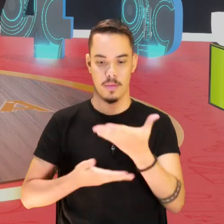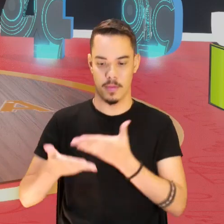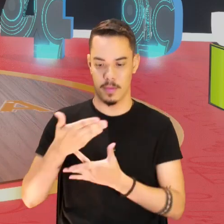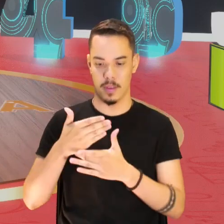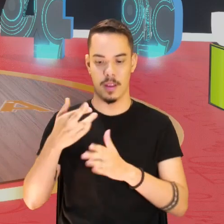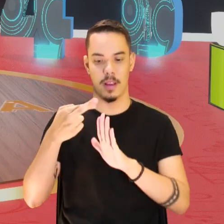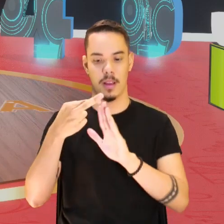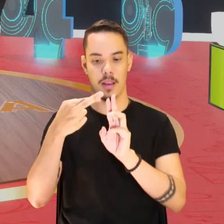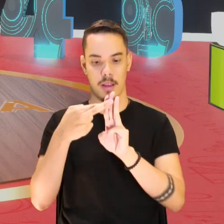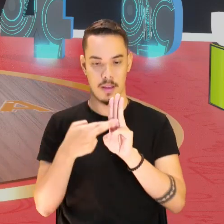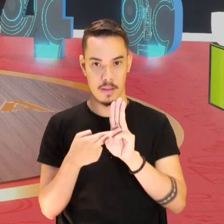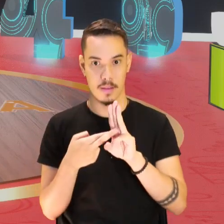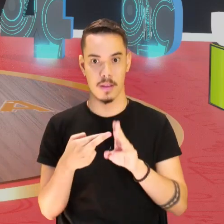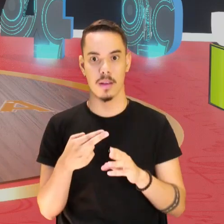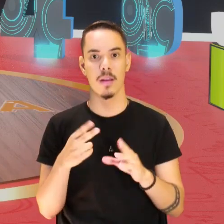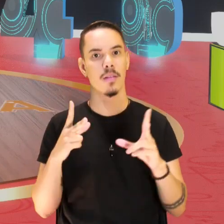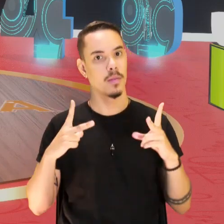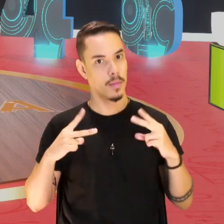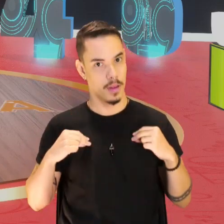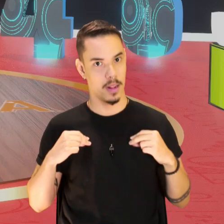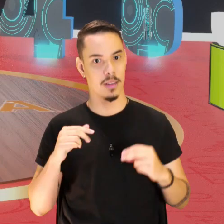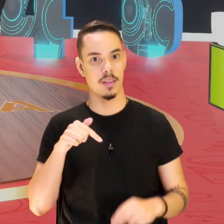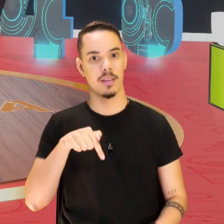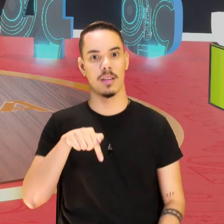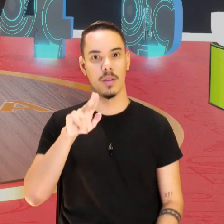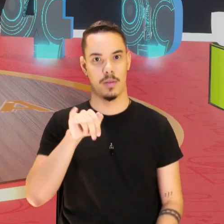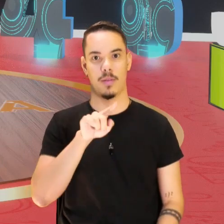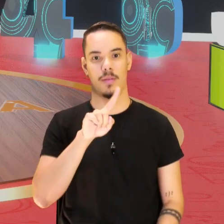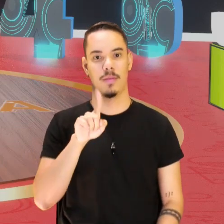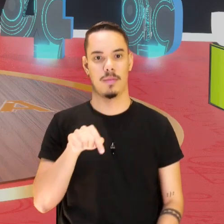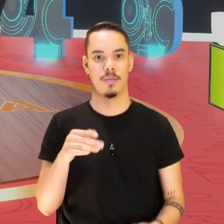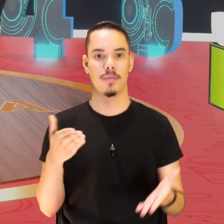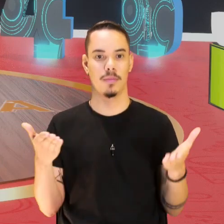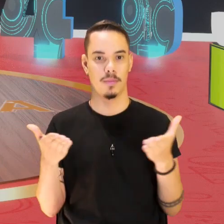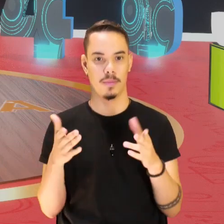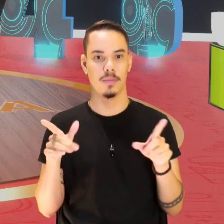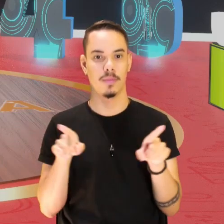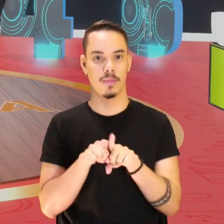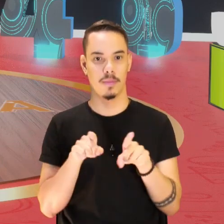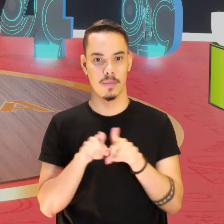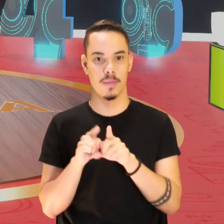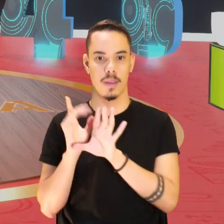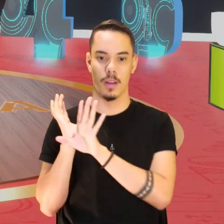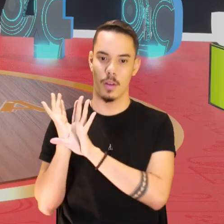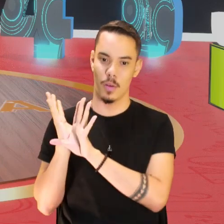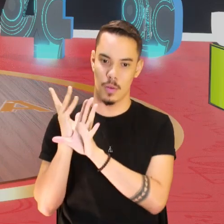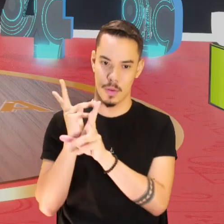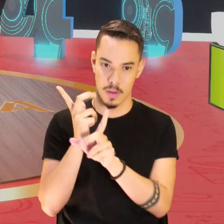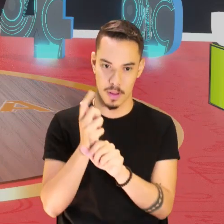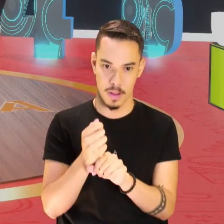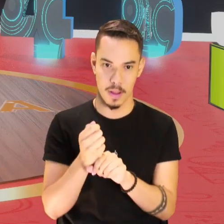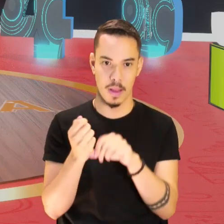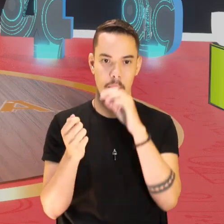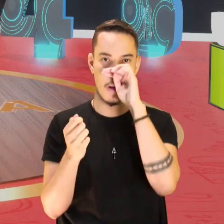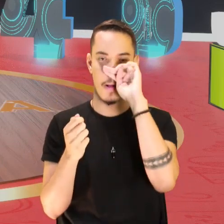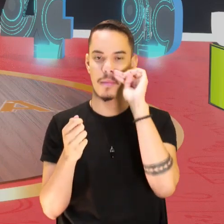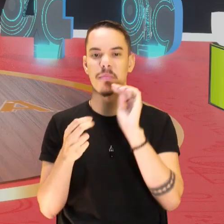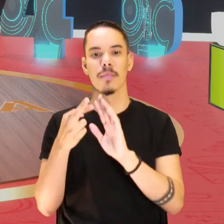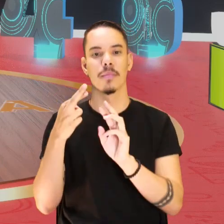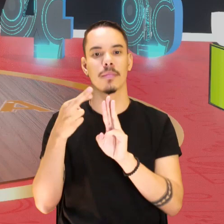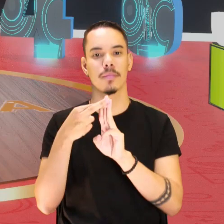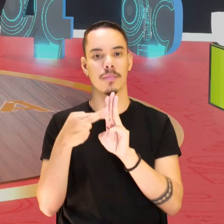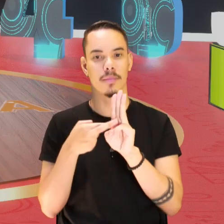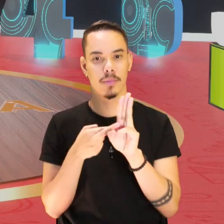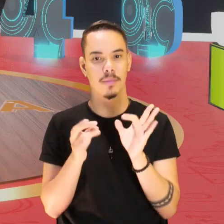de três acho que eles merecem um quiz hoje também ah é verdade a gente dá uma recapitulada na regra de